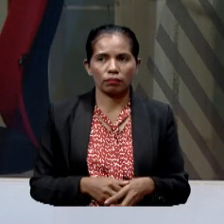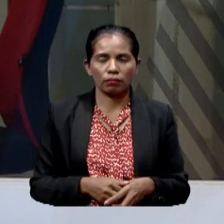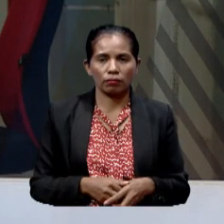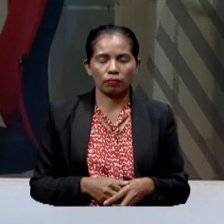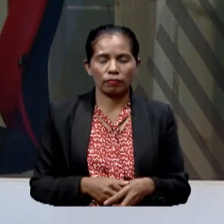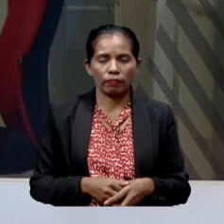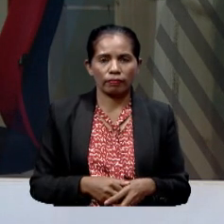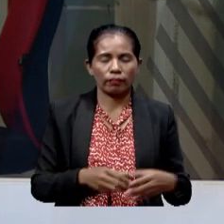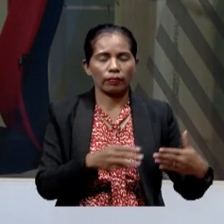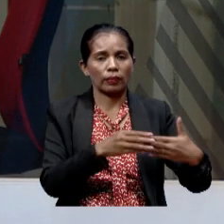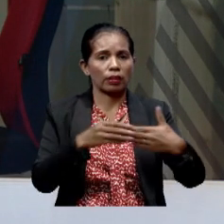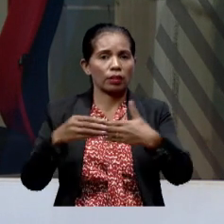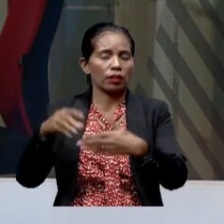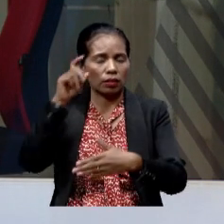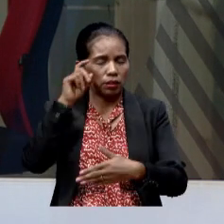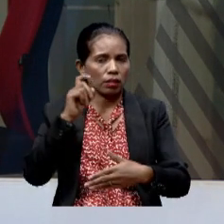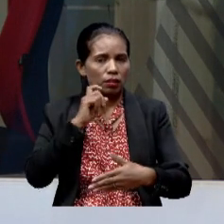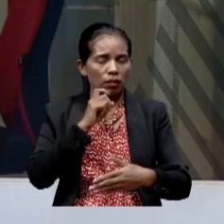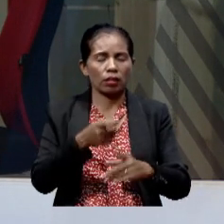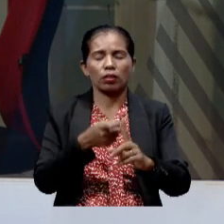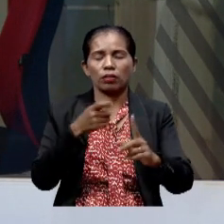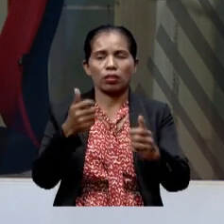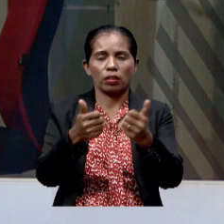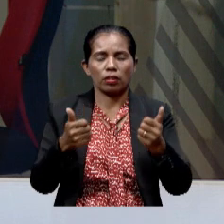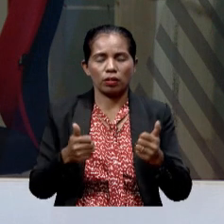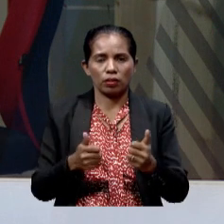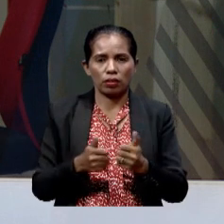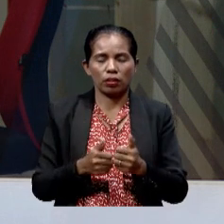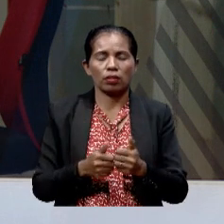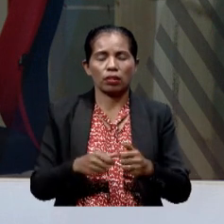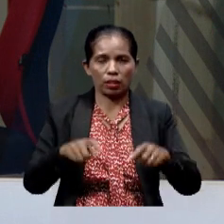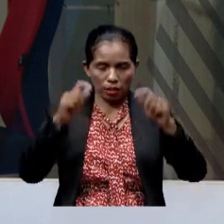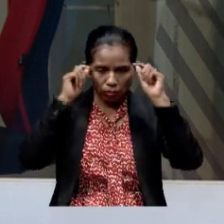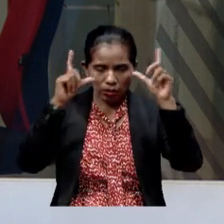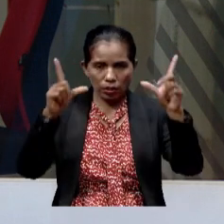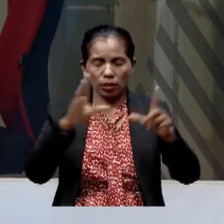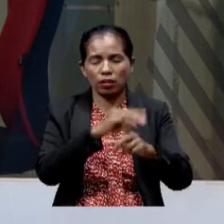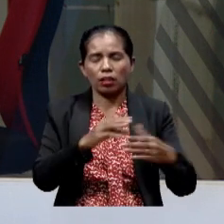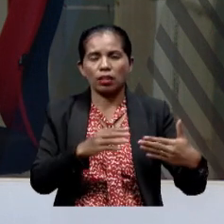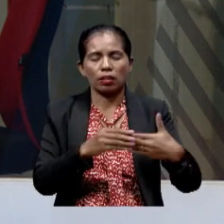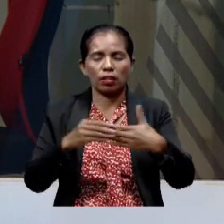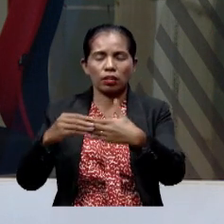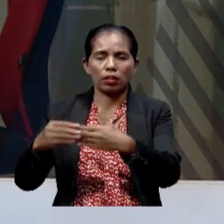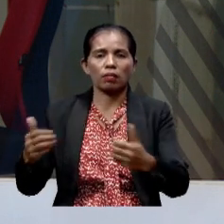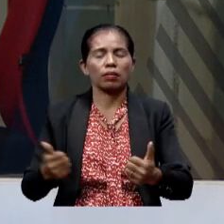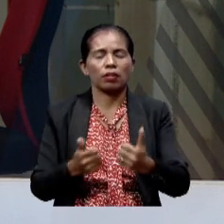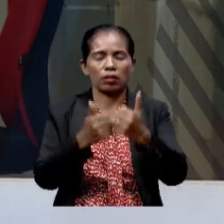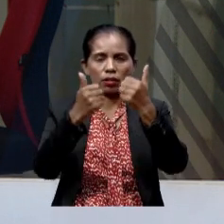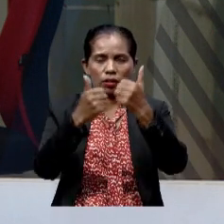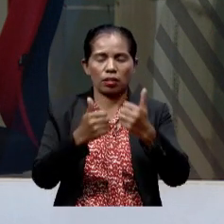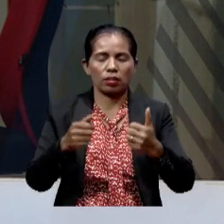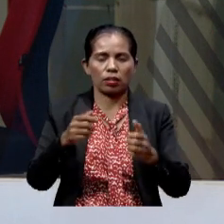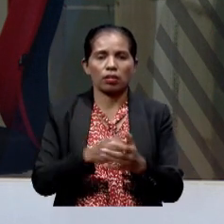Líder nacional Kairala Sanan Gusmão, Liuhusi Associação Turismo Religioso Timor-Leste, se organiza competição Taça Avonana